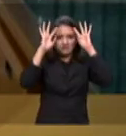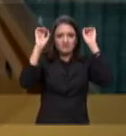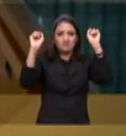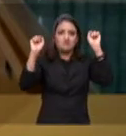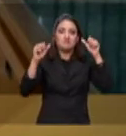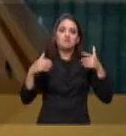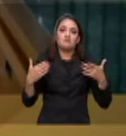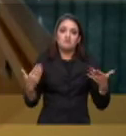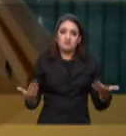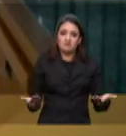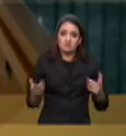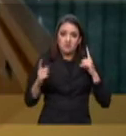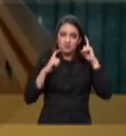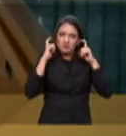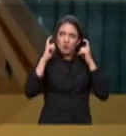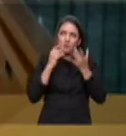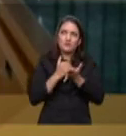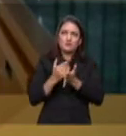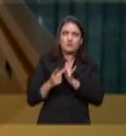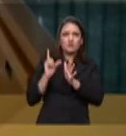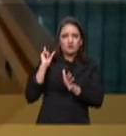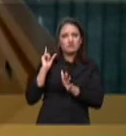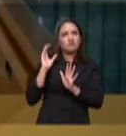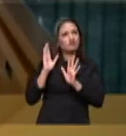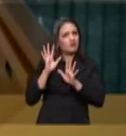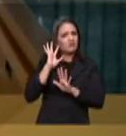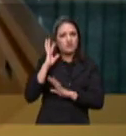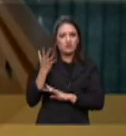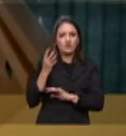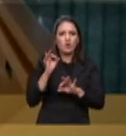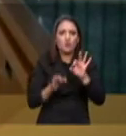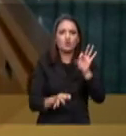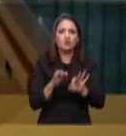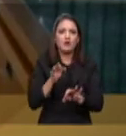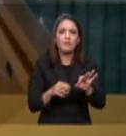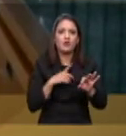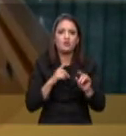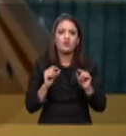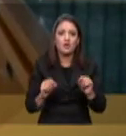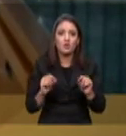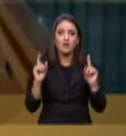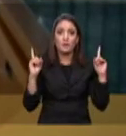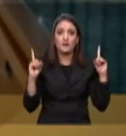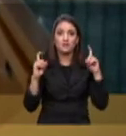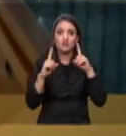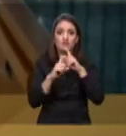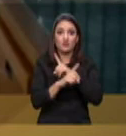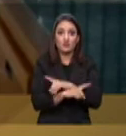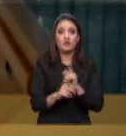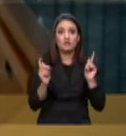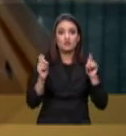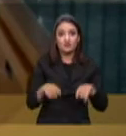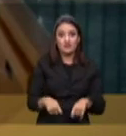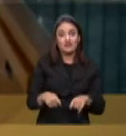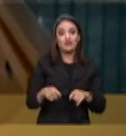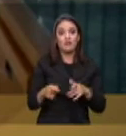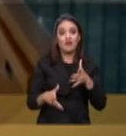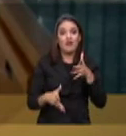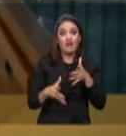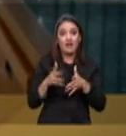eu afastei essa preocupação inicial de, com este julgamento, se ter alguma dificuldade que poderia comprometer ou, pelo